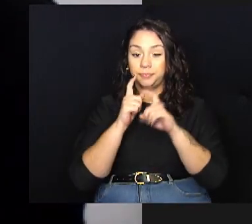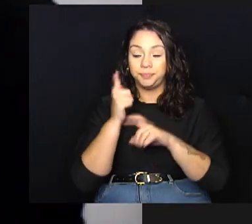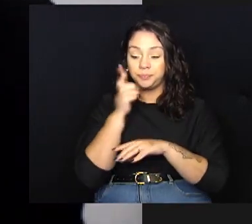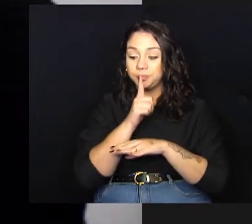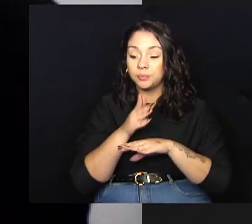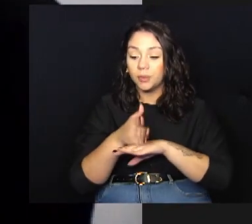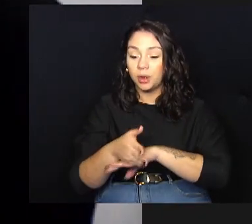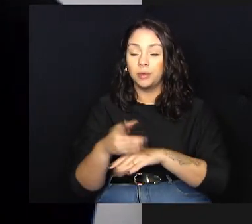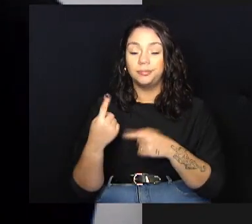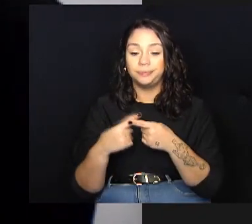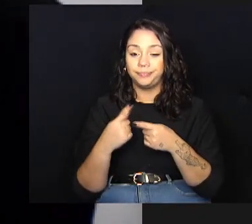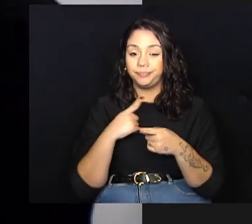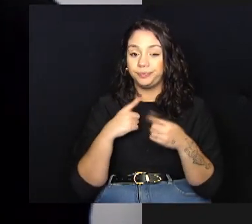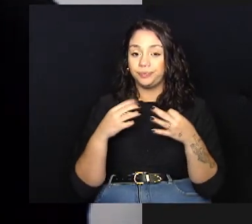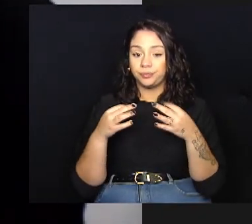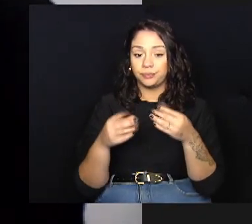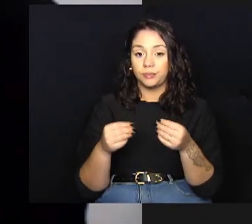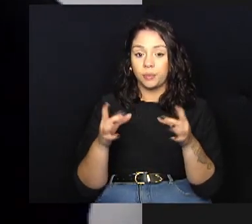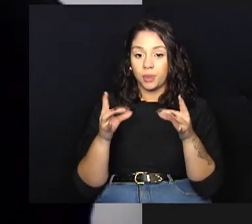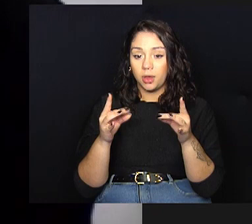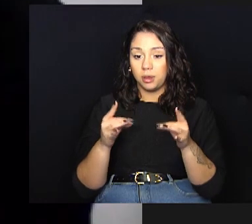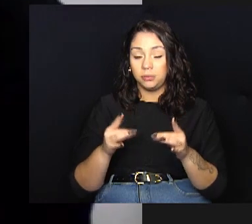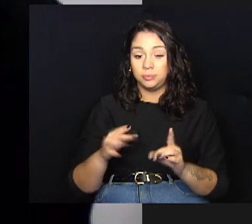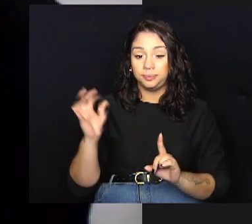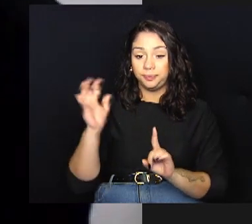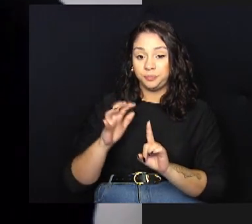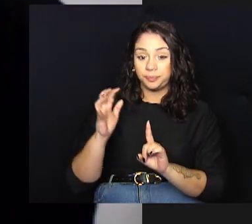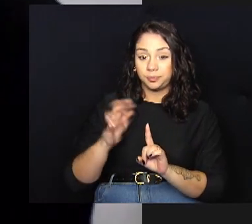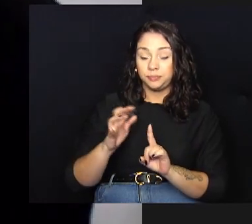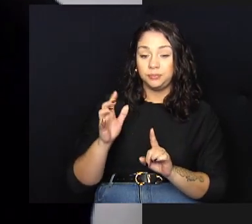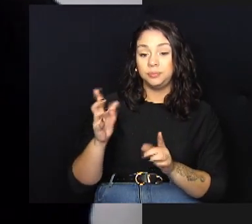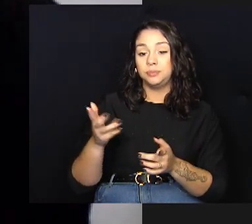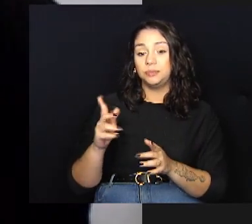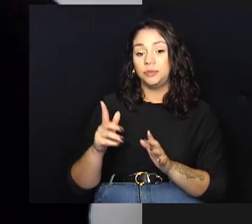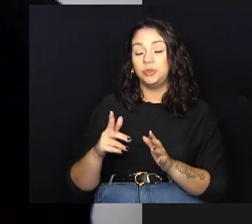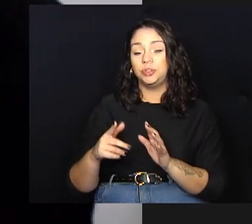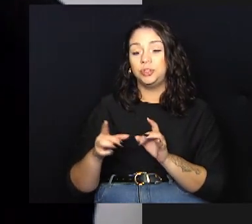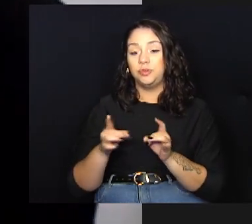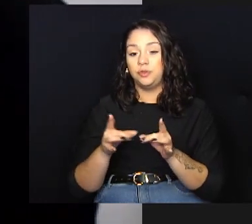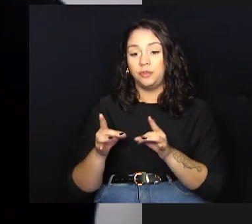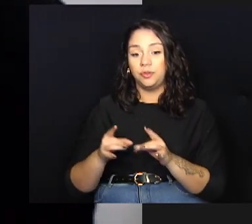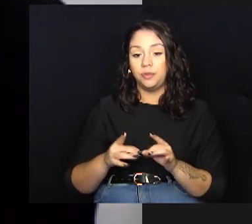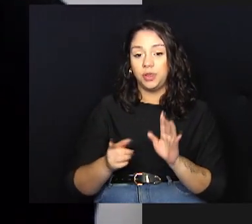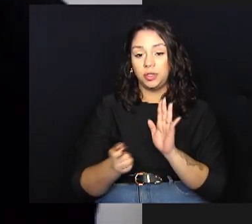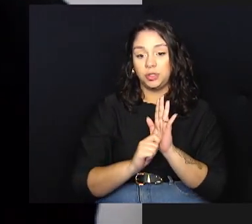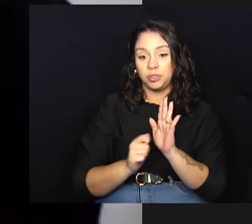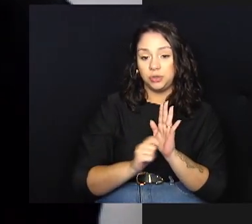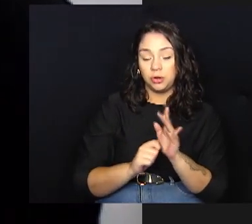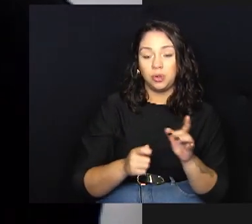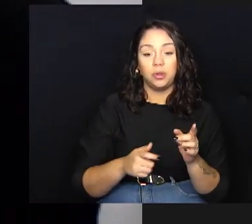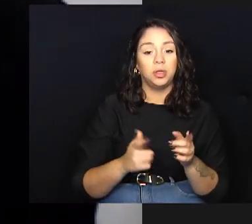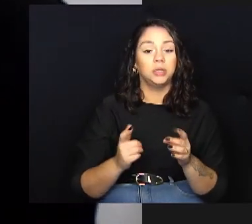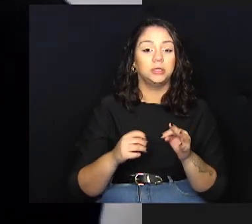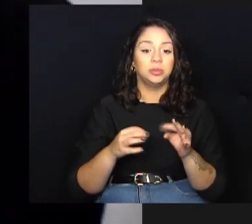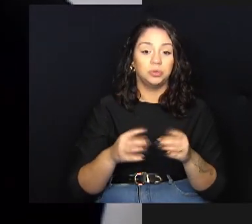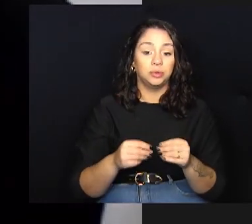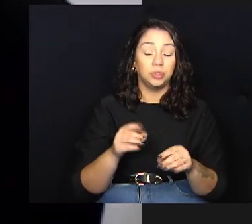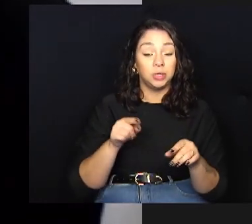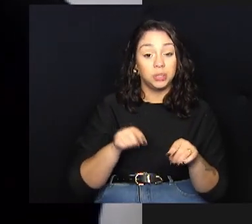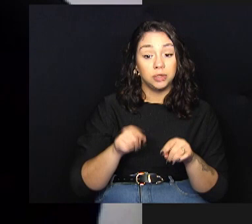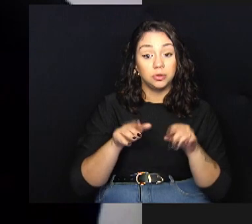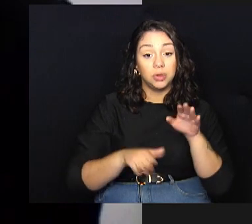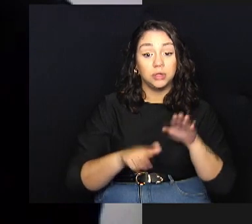por toda a questão da influência das milícias do tráfico Então é isso Às vezes